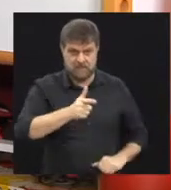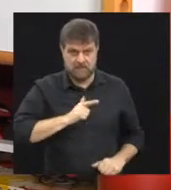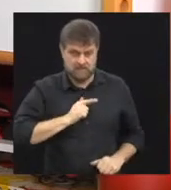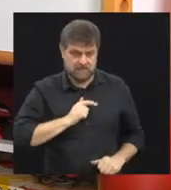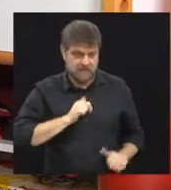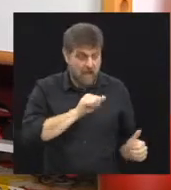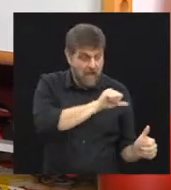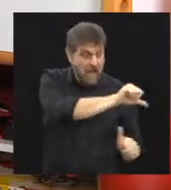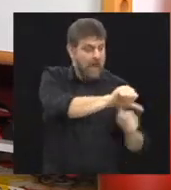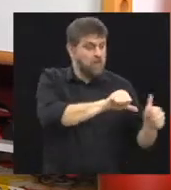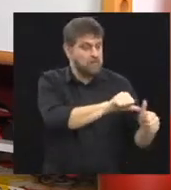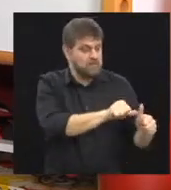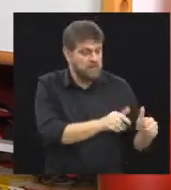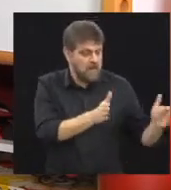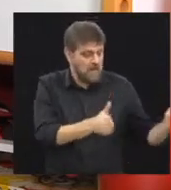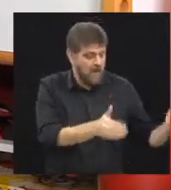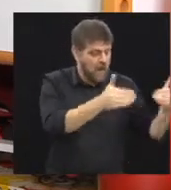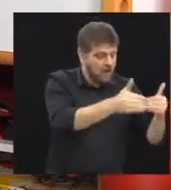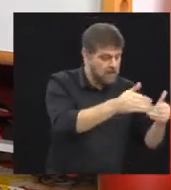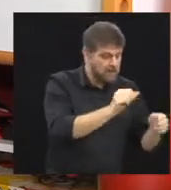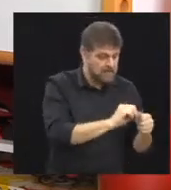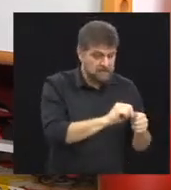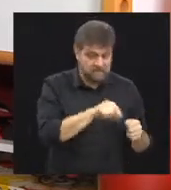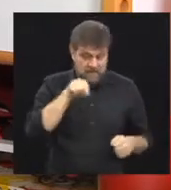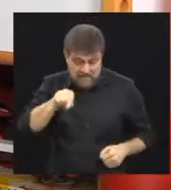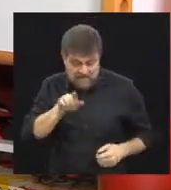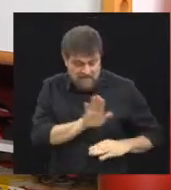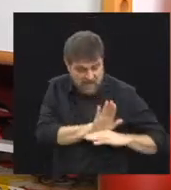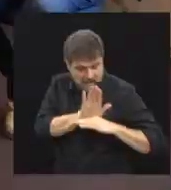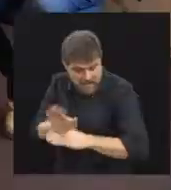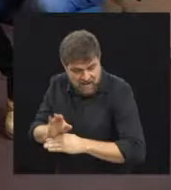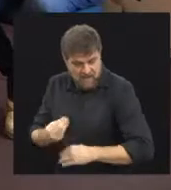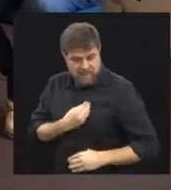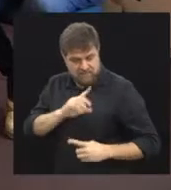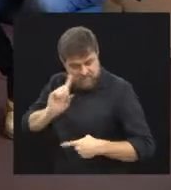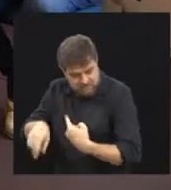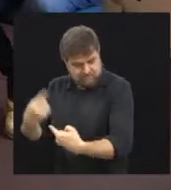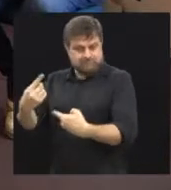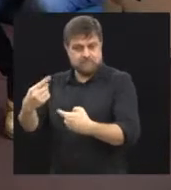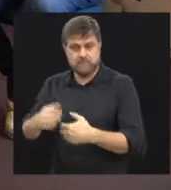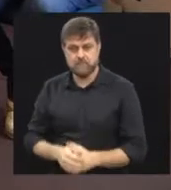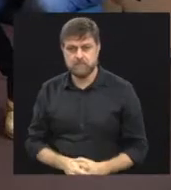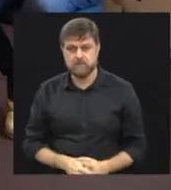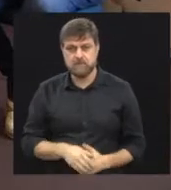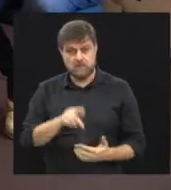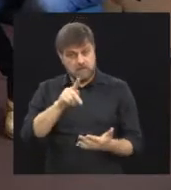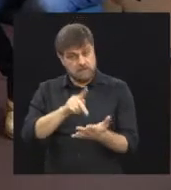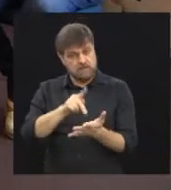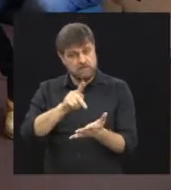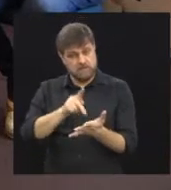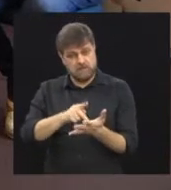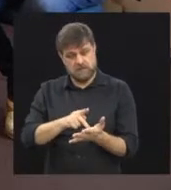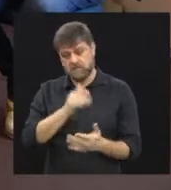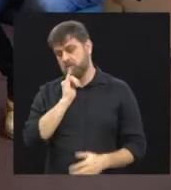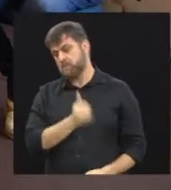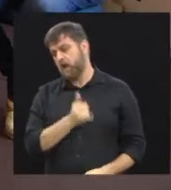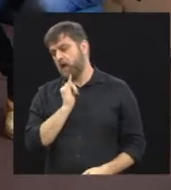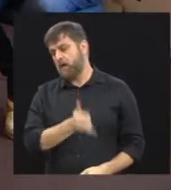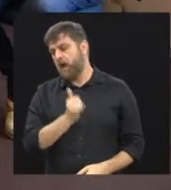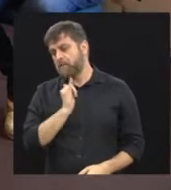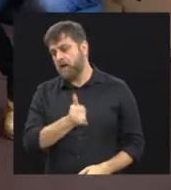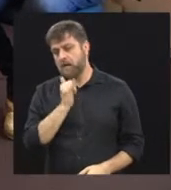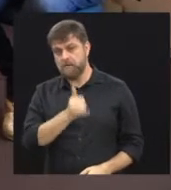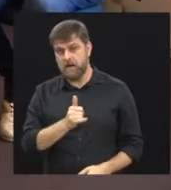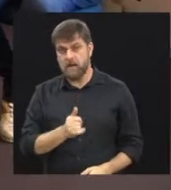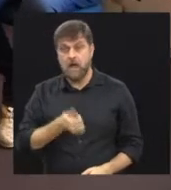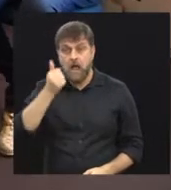pequena mudança vai fazer uma diferença grande na vida dessa criança. Isso. Na verdade, eu sempre falo que